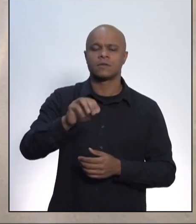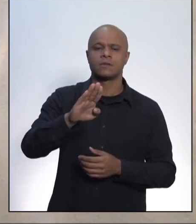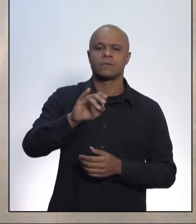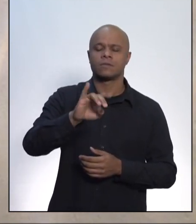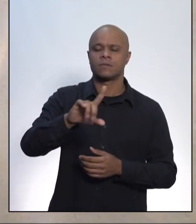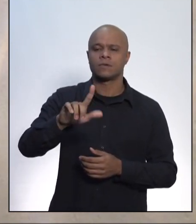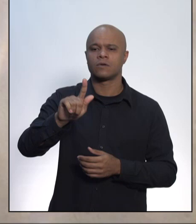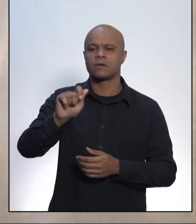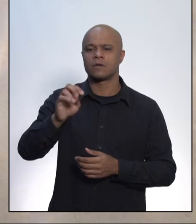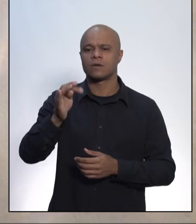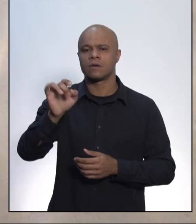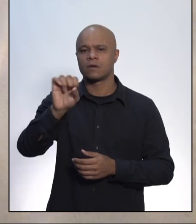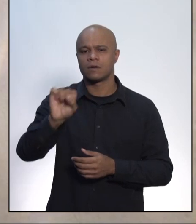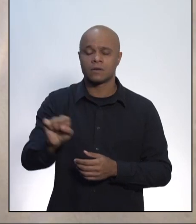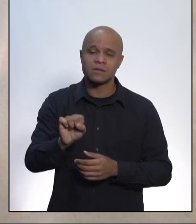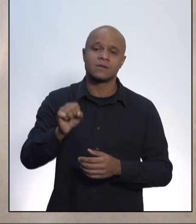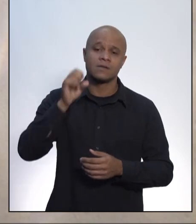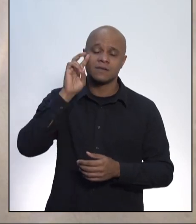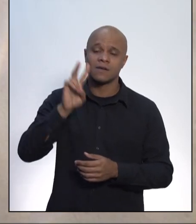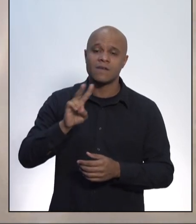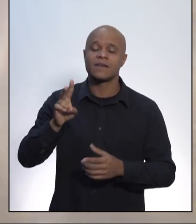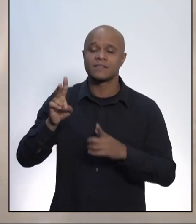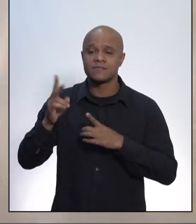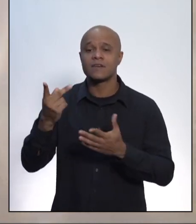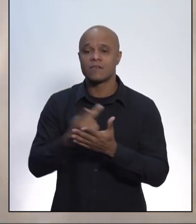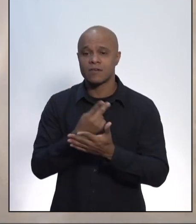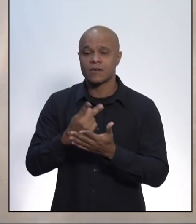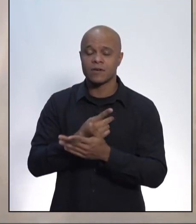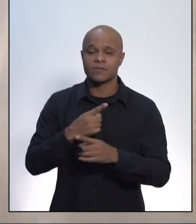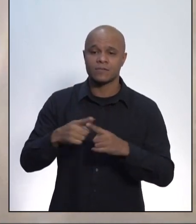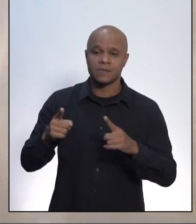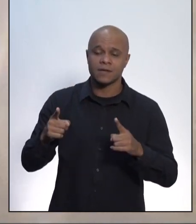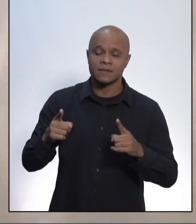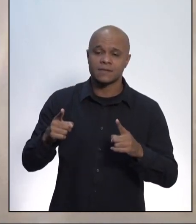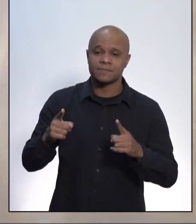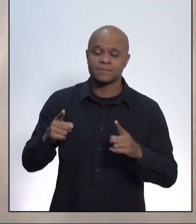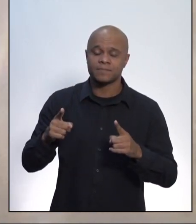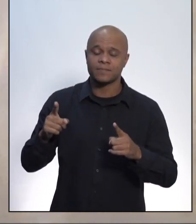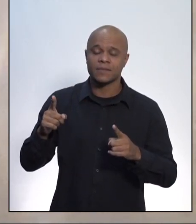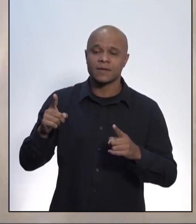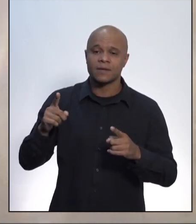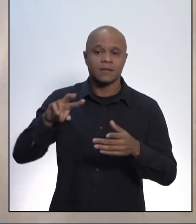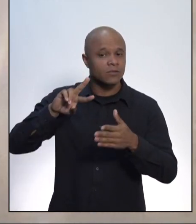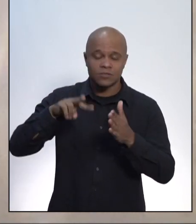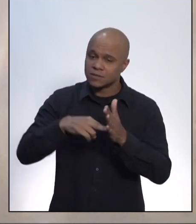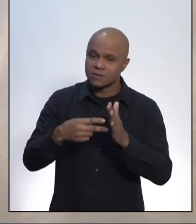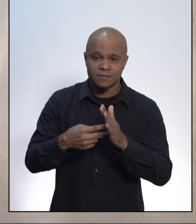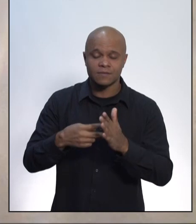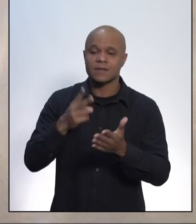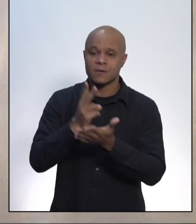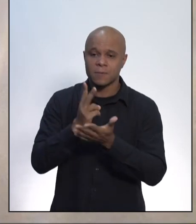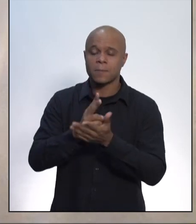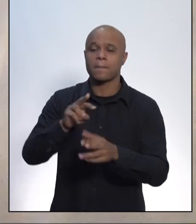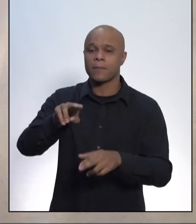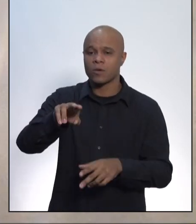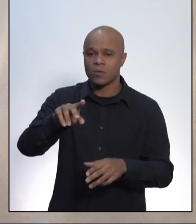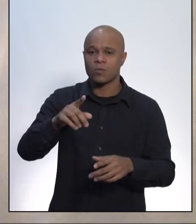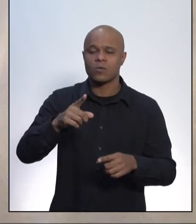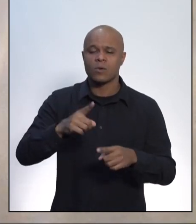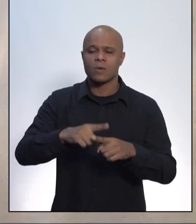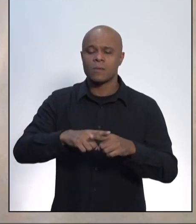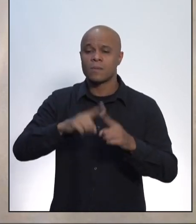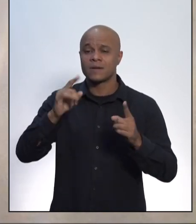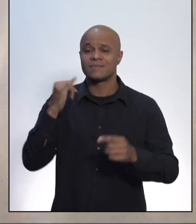vai ver que houveram fracassos. Mas os fracassos deles não quer dizer que sejam os nossos fracassos. Mas é importante a